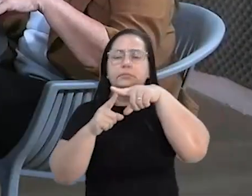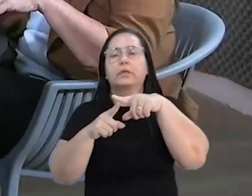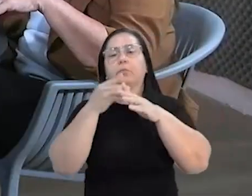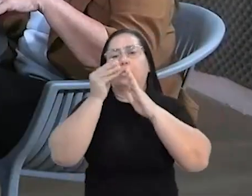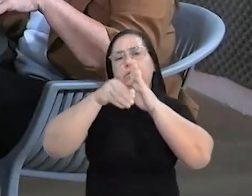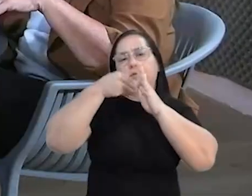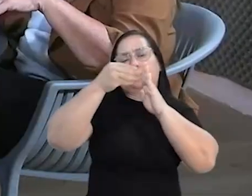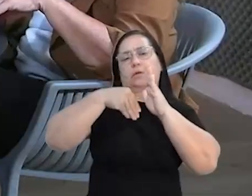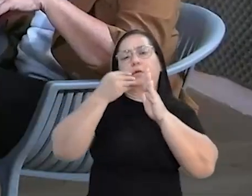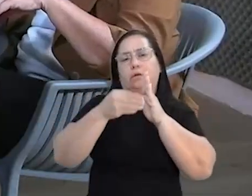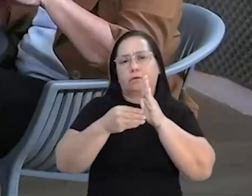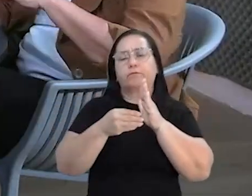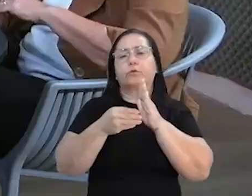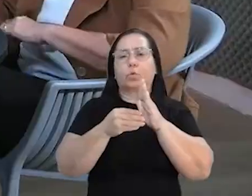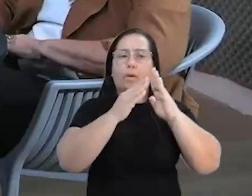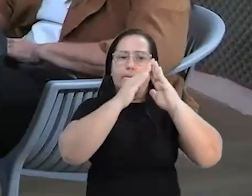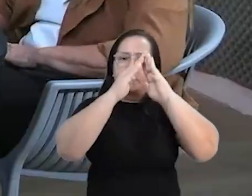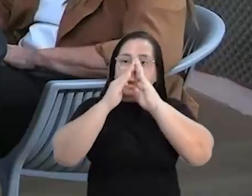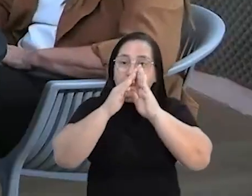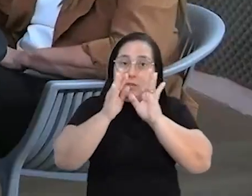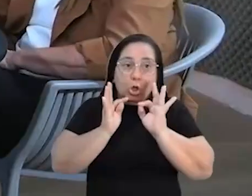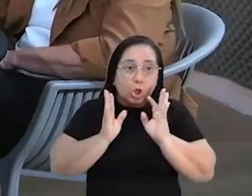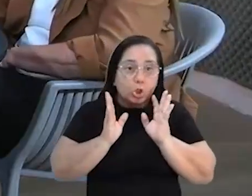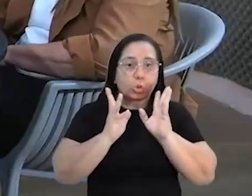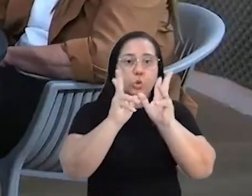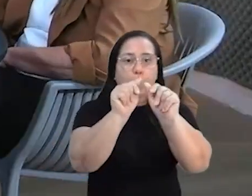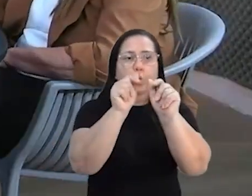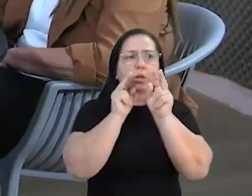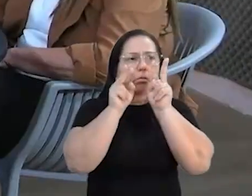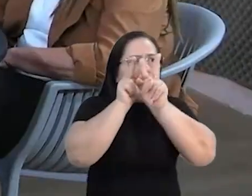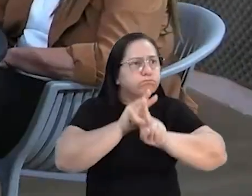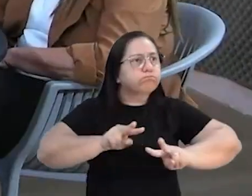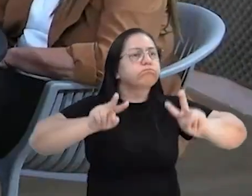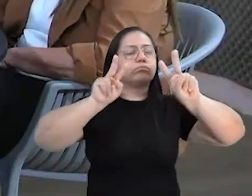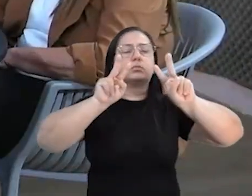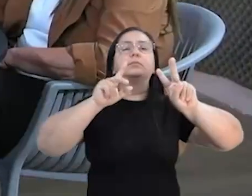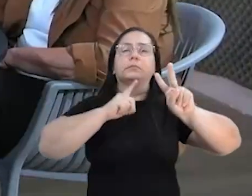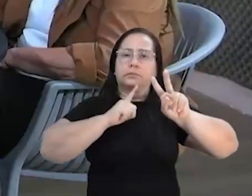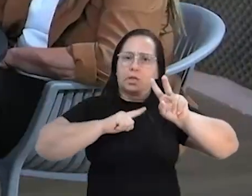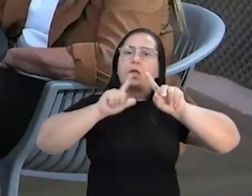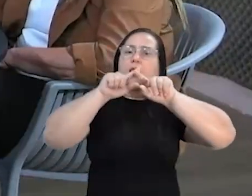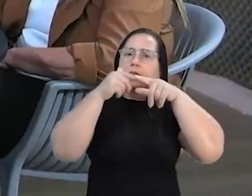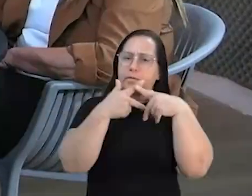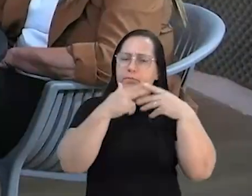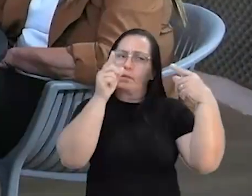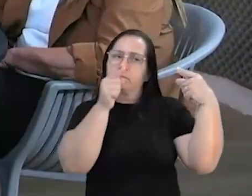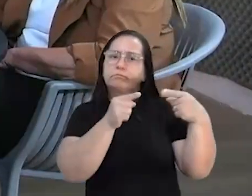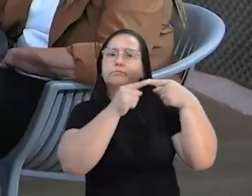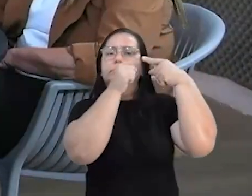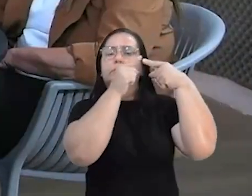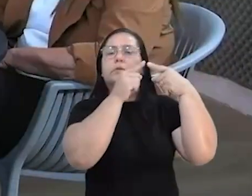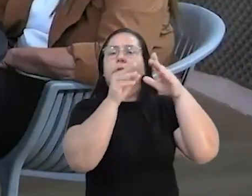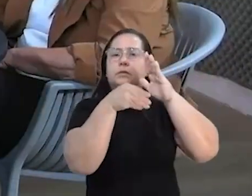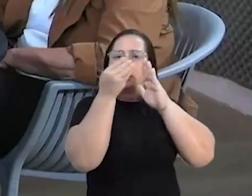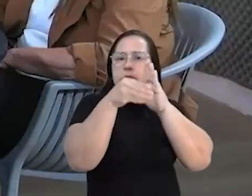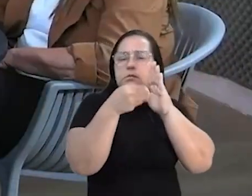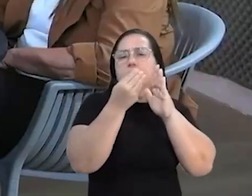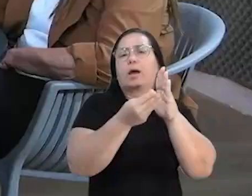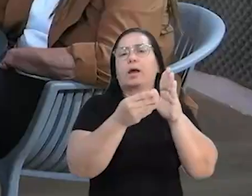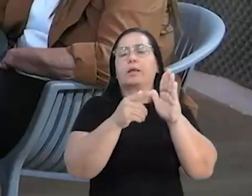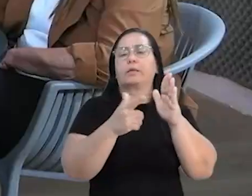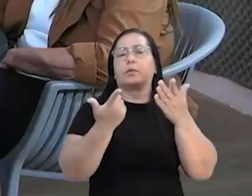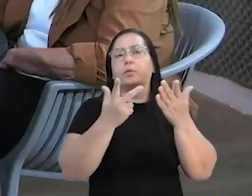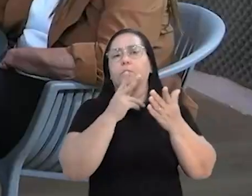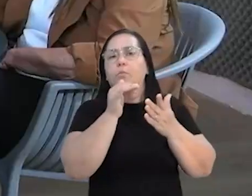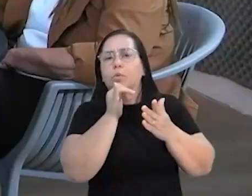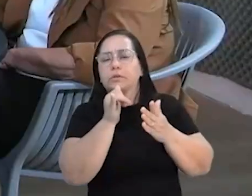gráfico pela Casa Cor inteira. Então, foi isso que a gente viu. Elementos que estão ligadas à parte de design gráfico, como